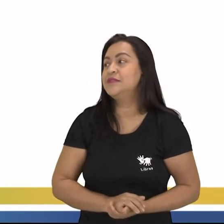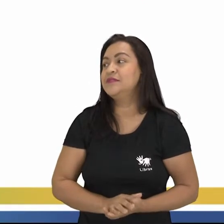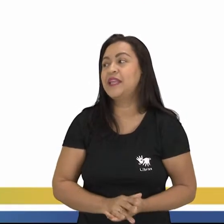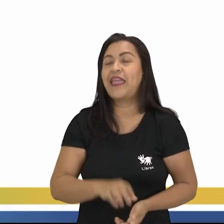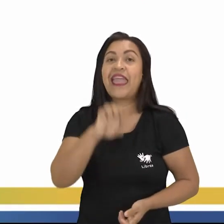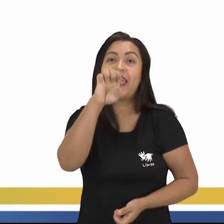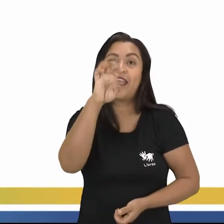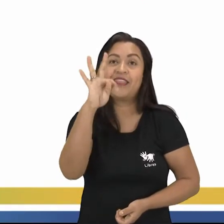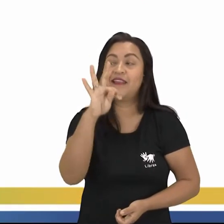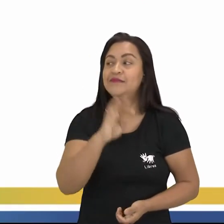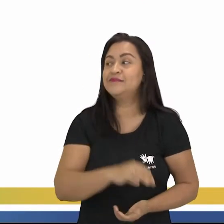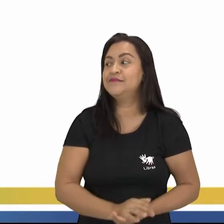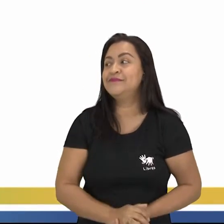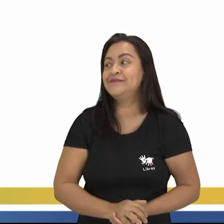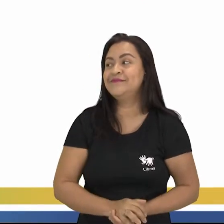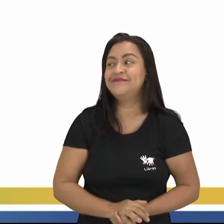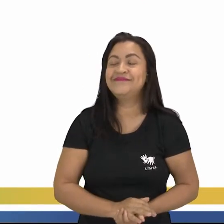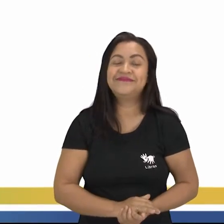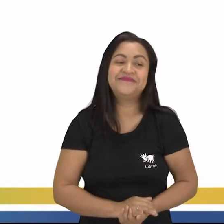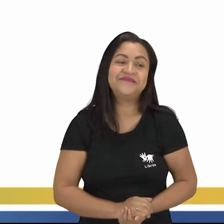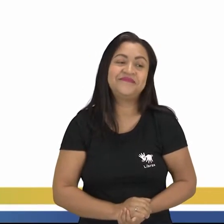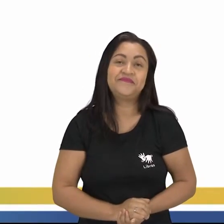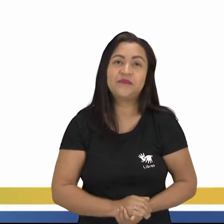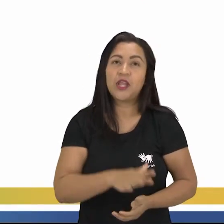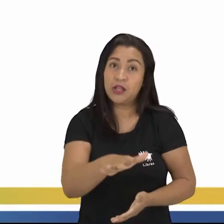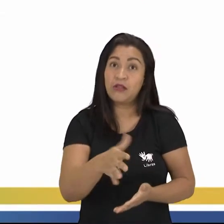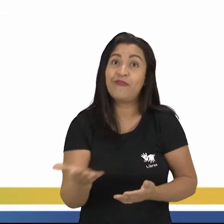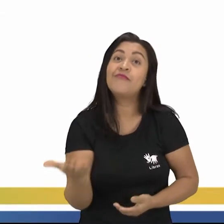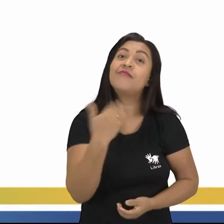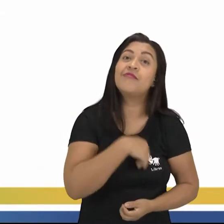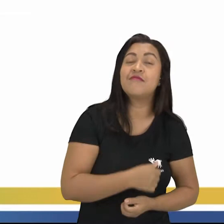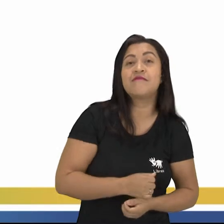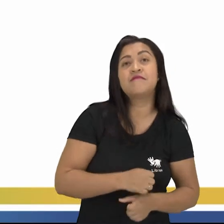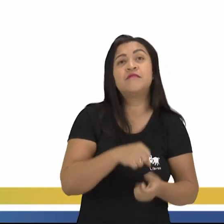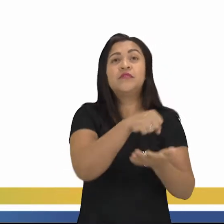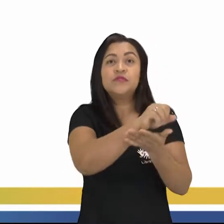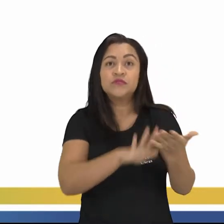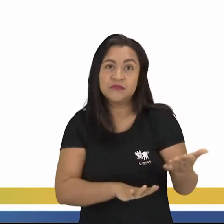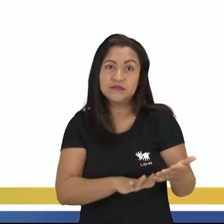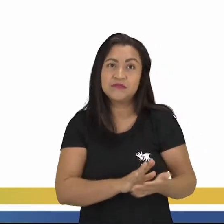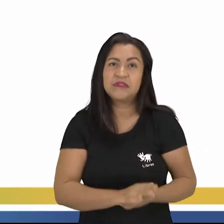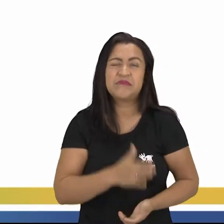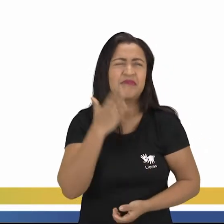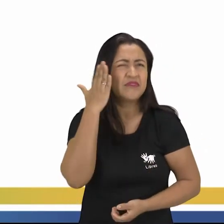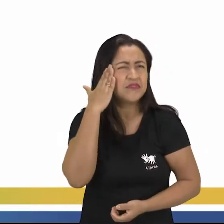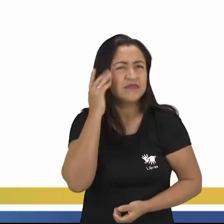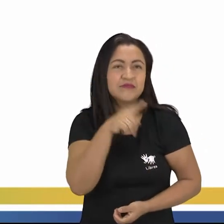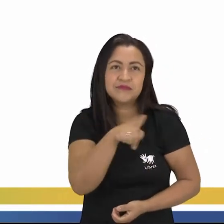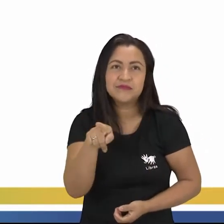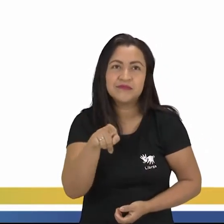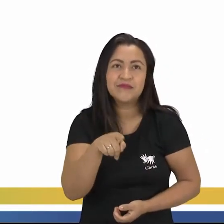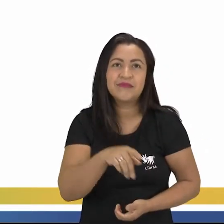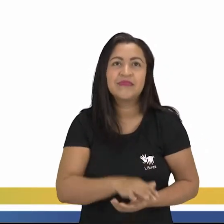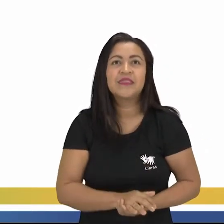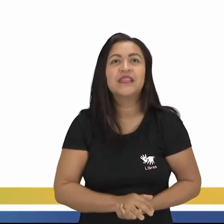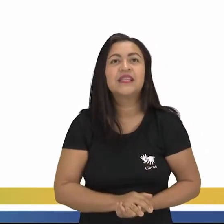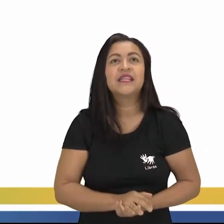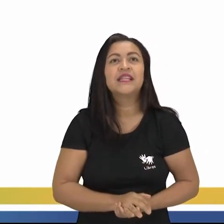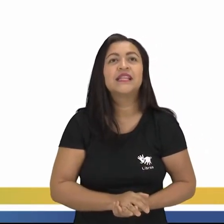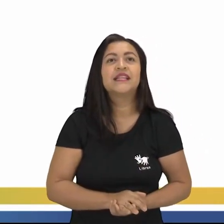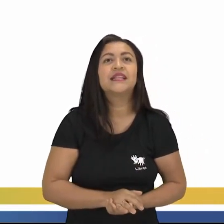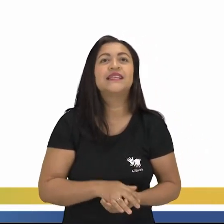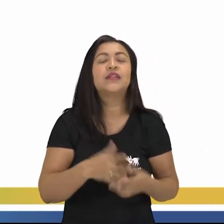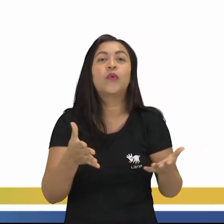Vamos fazer um exercício para ver se a gente entendeu melhor isso? Então, a formação da second conditional, lembrando a você, é que